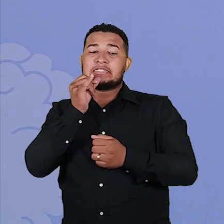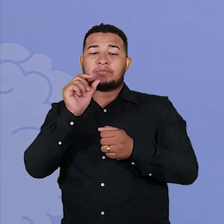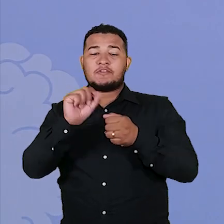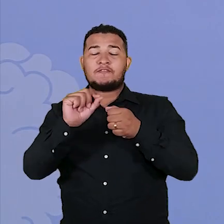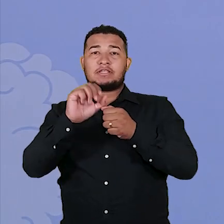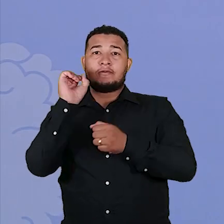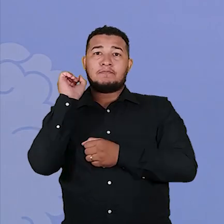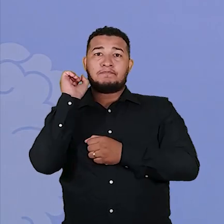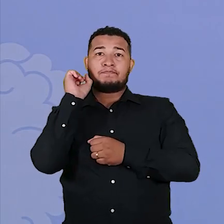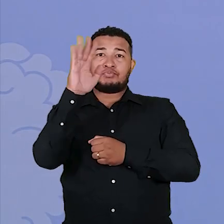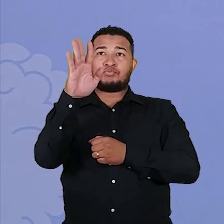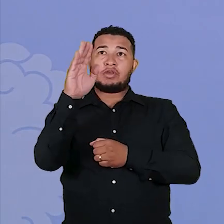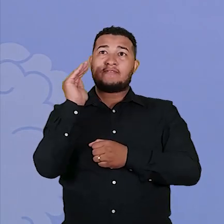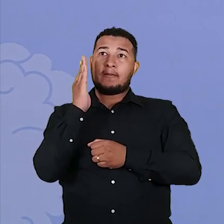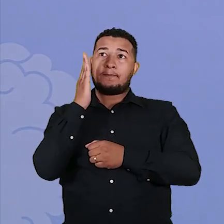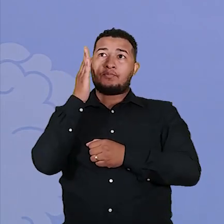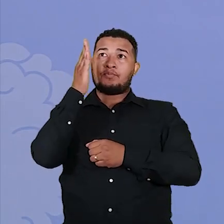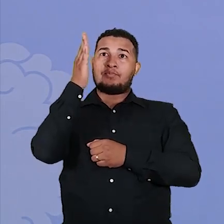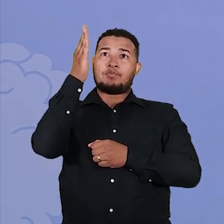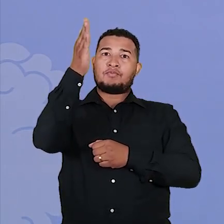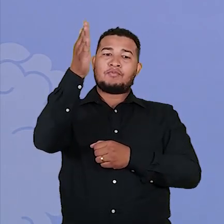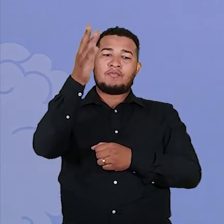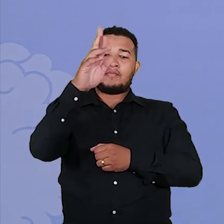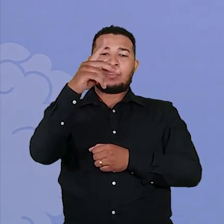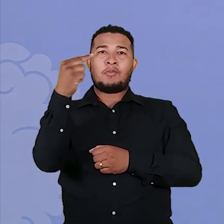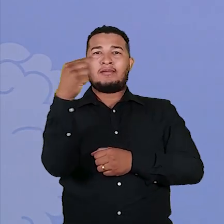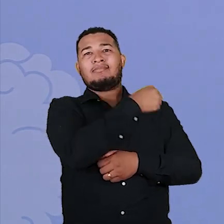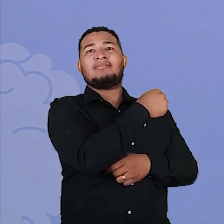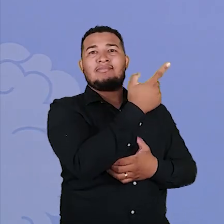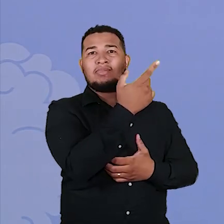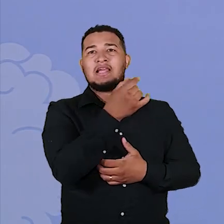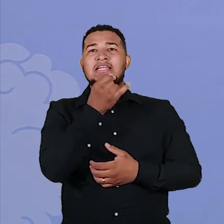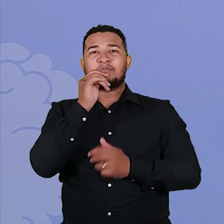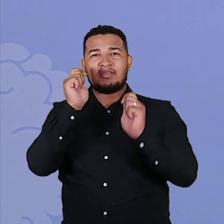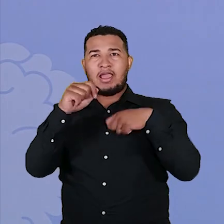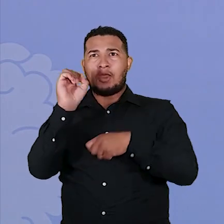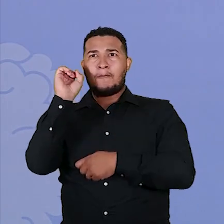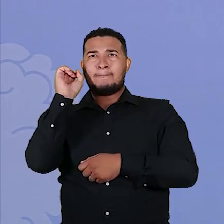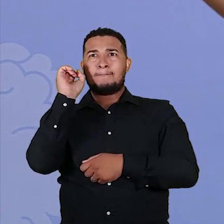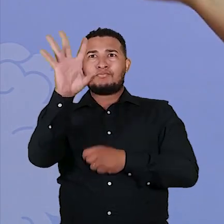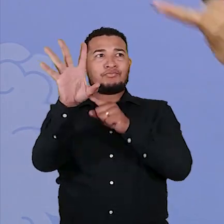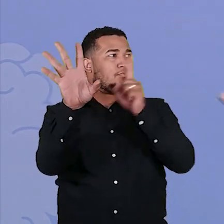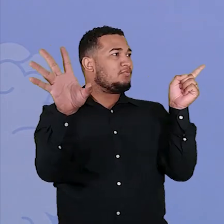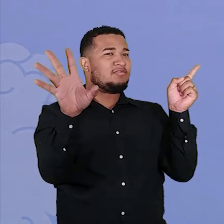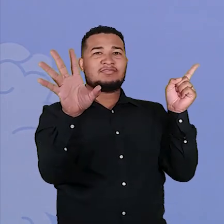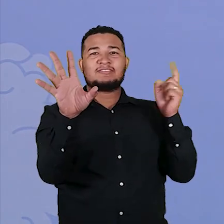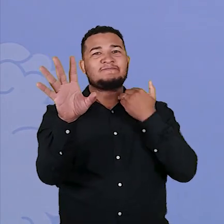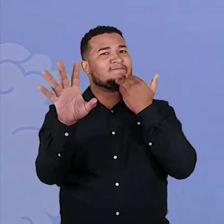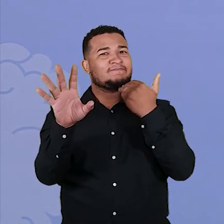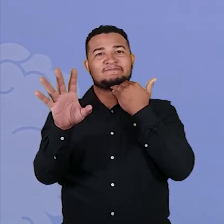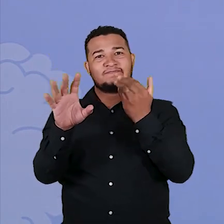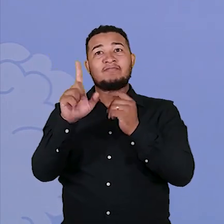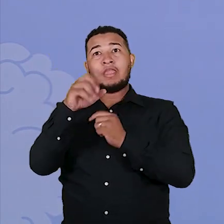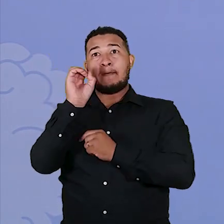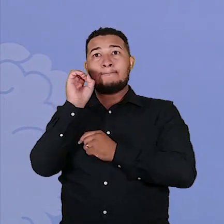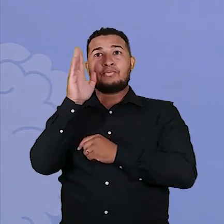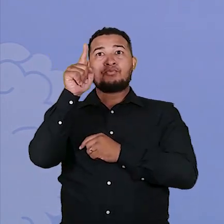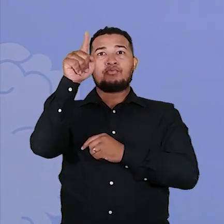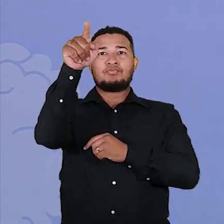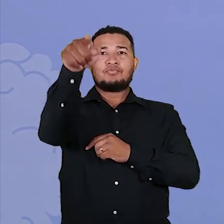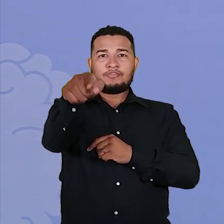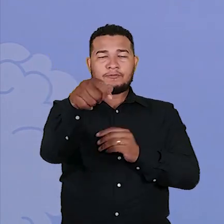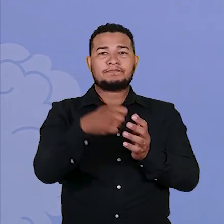fizer isso aqui uns aqui ele vai nessa gente não ele não vai na direção oposta ou do lado tá